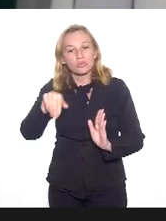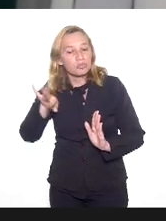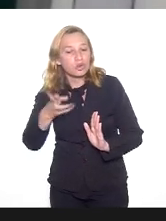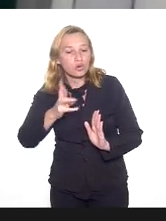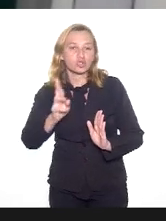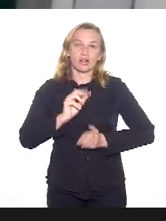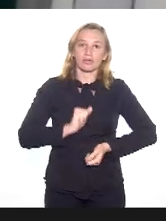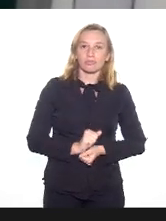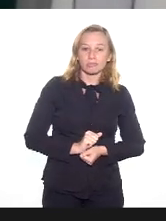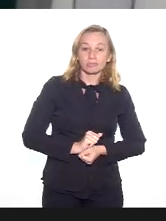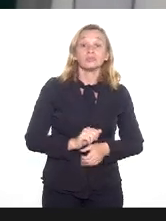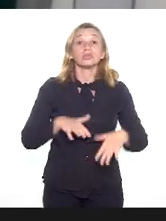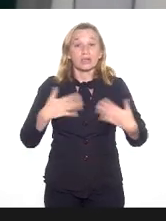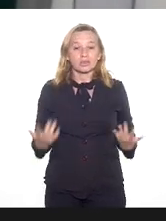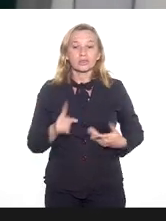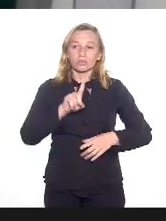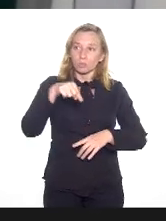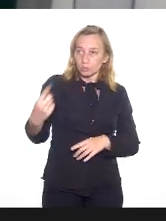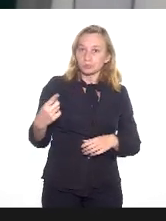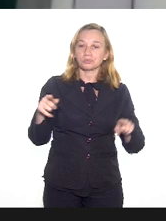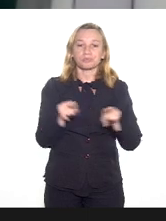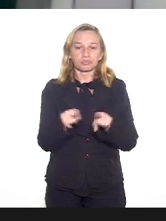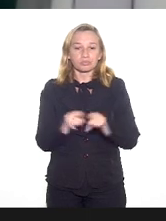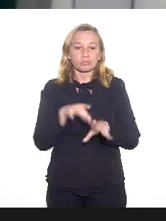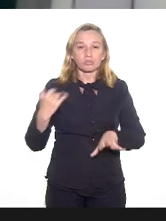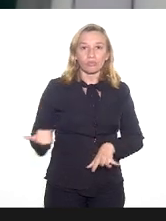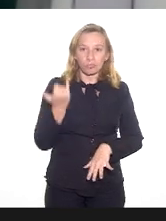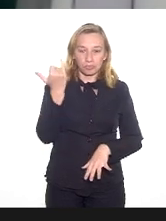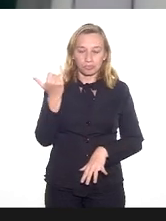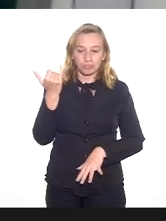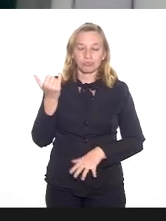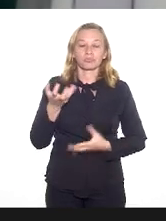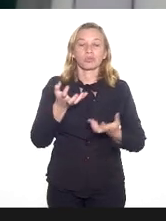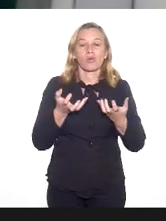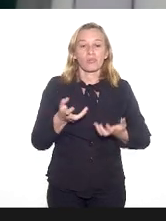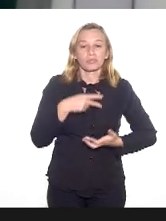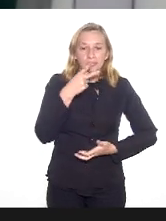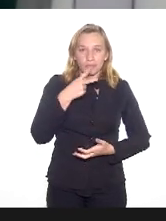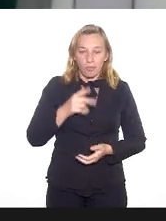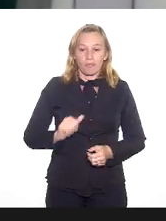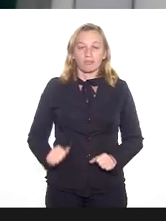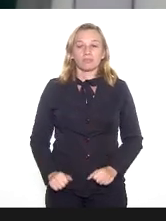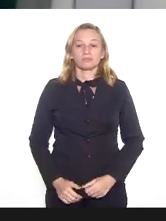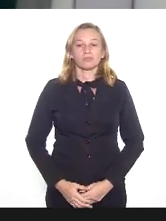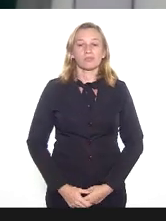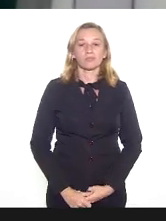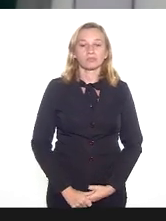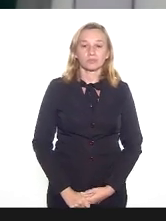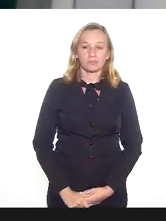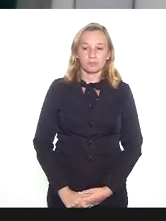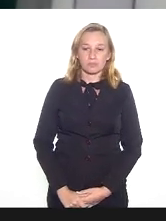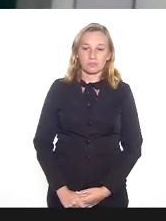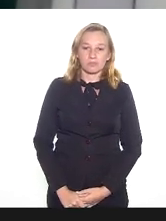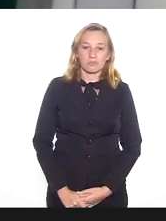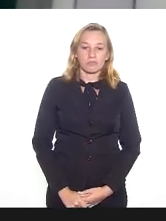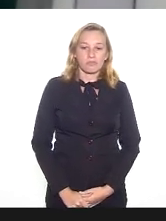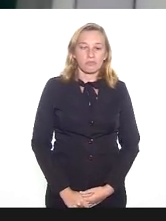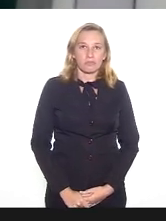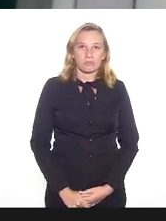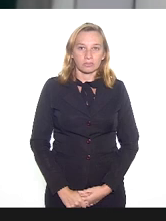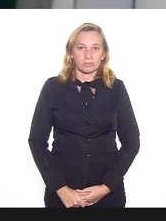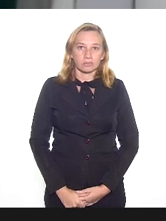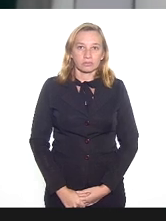de reais. Então, esse é um outro ponto importante, é um ponto importante que eu queria aqui ressaltar. Além